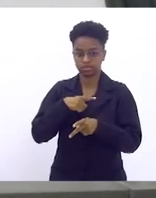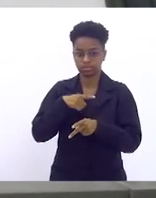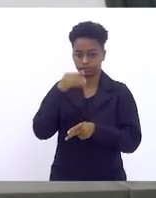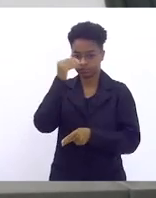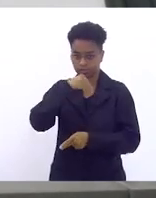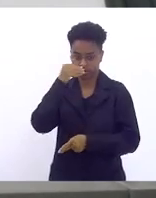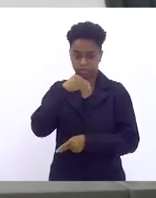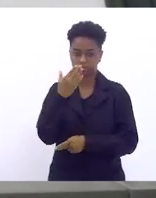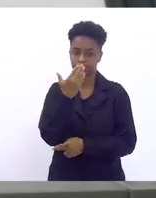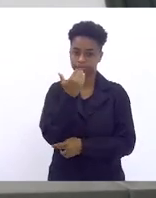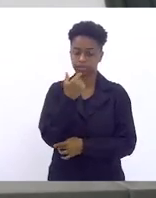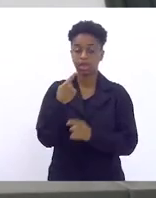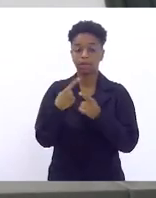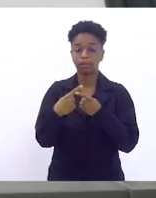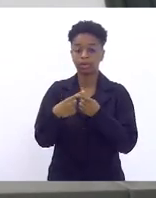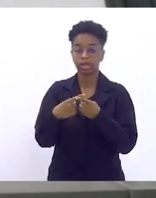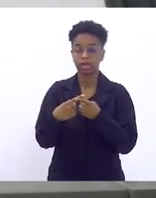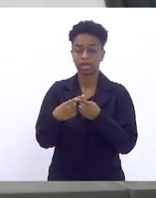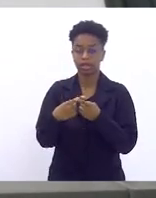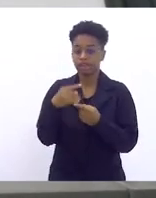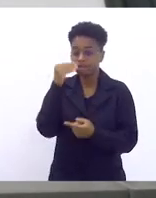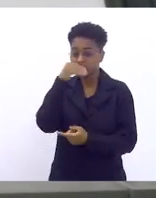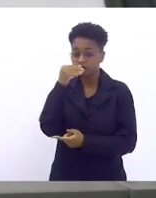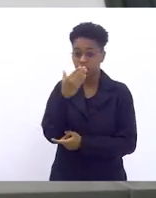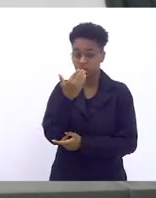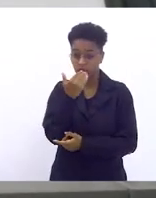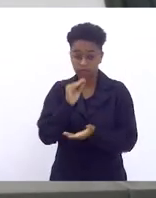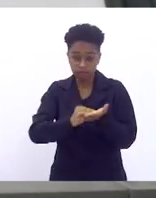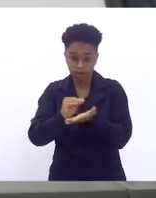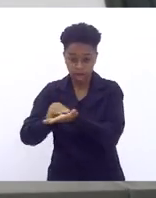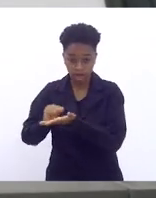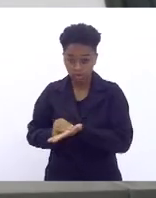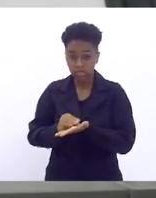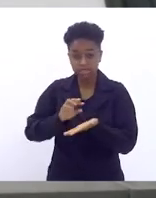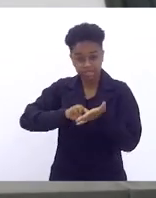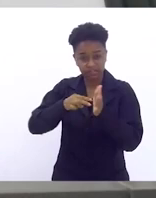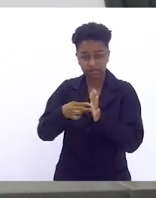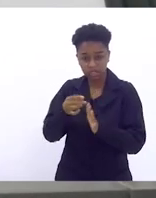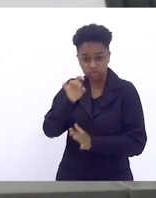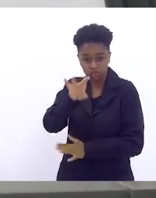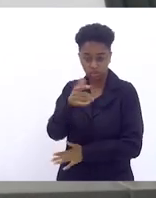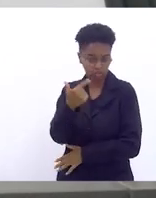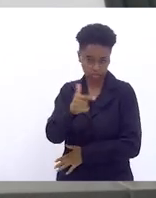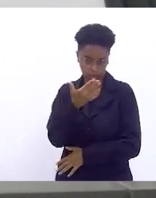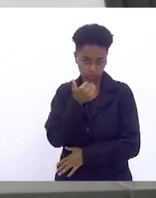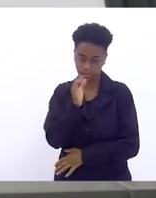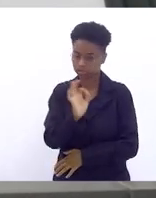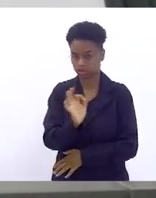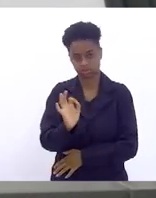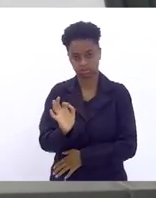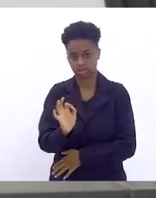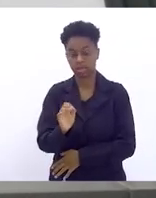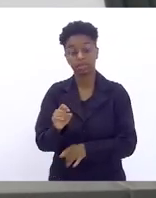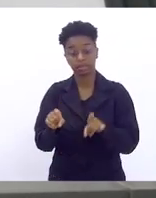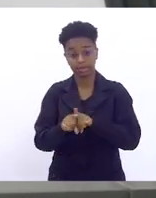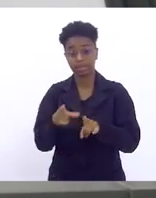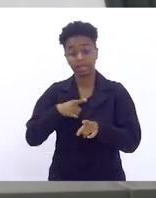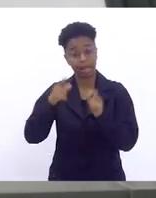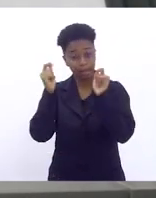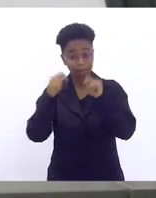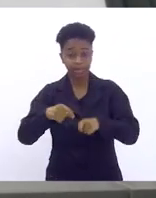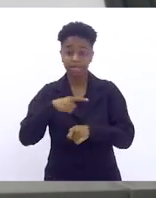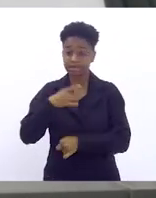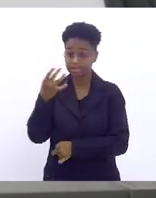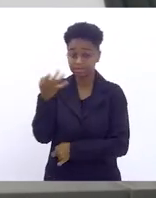porque segurança alimentar não é só ele ter a comida mas é ele tem a capacidade e a certeza que vai poder